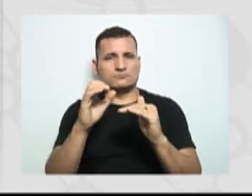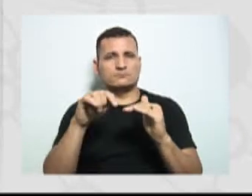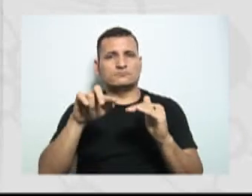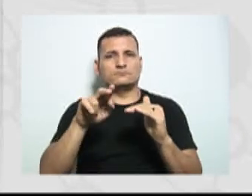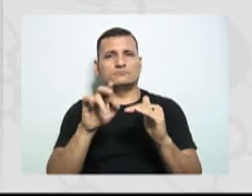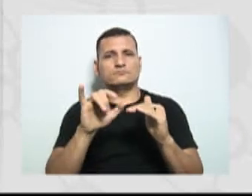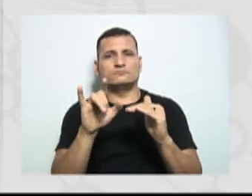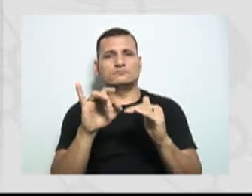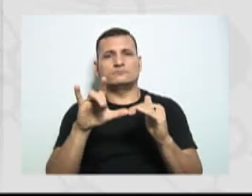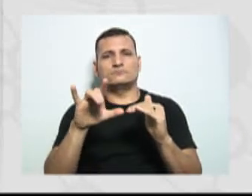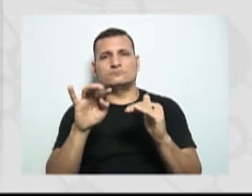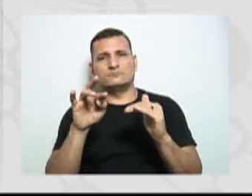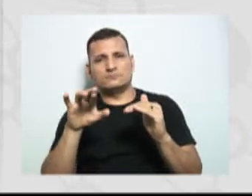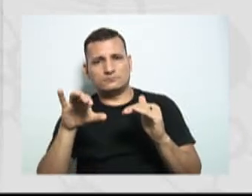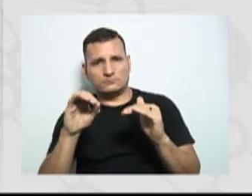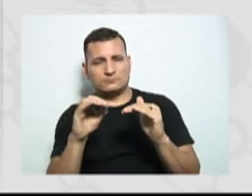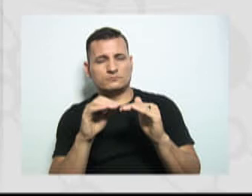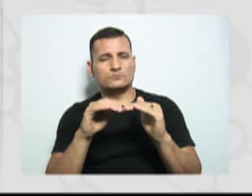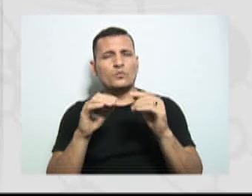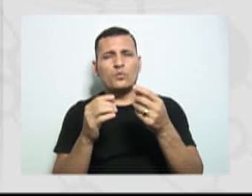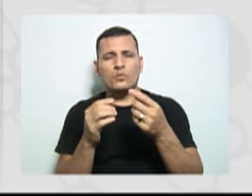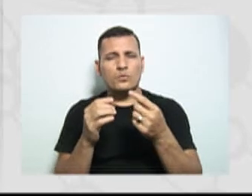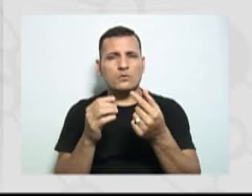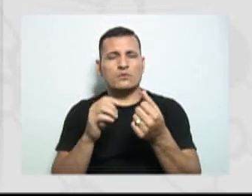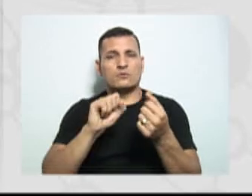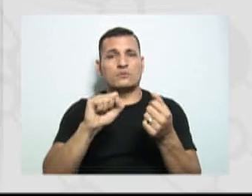às receitas, que foi R$